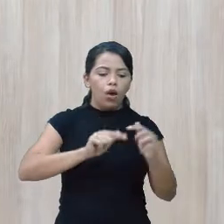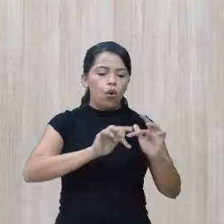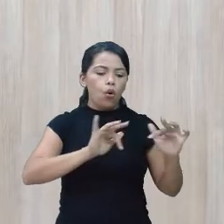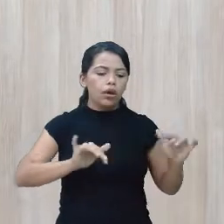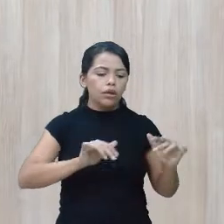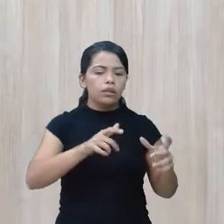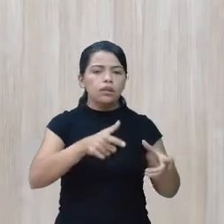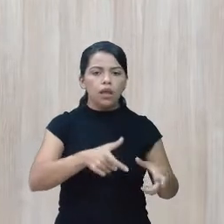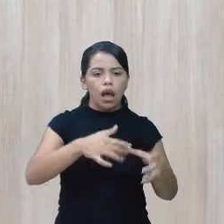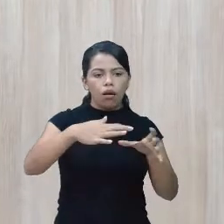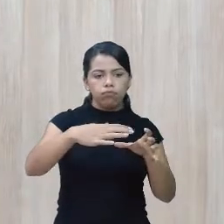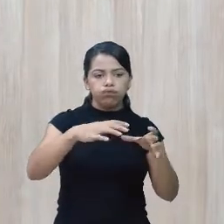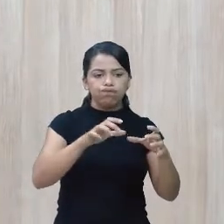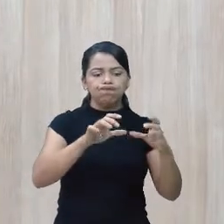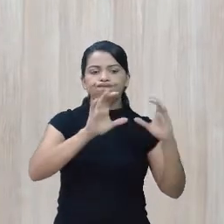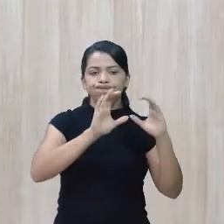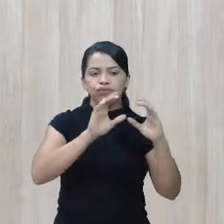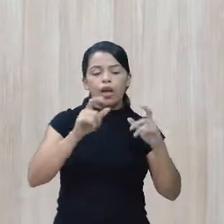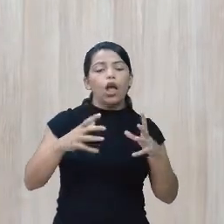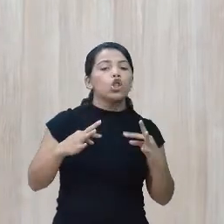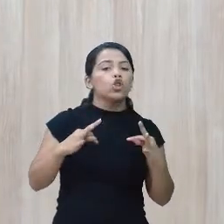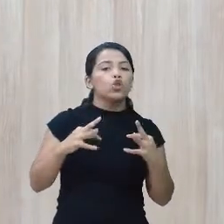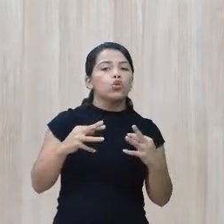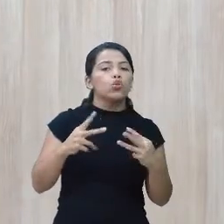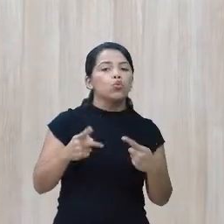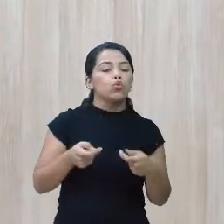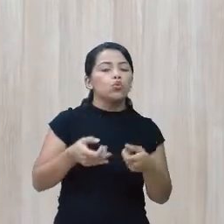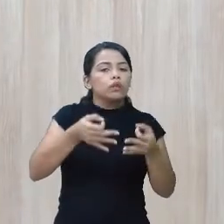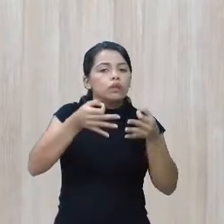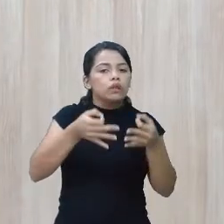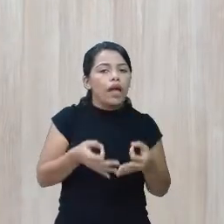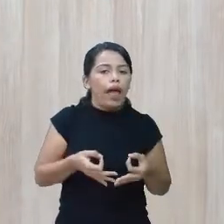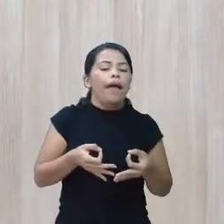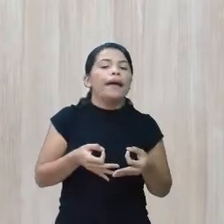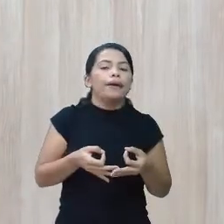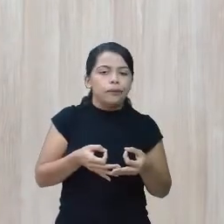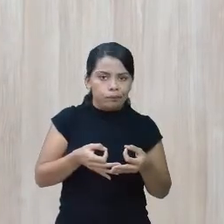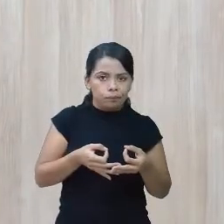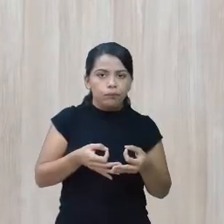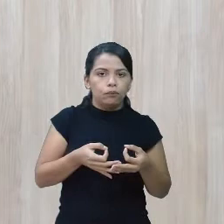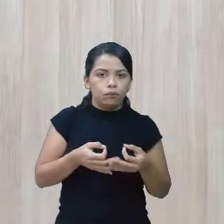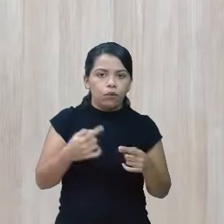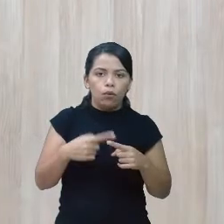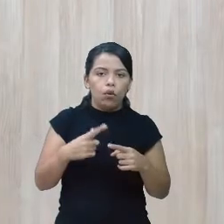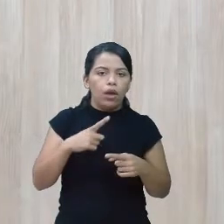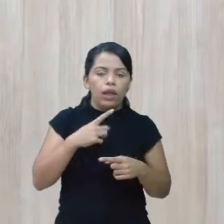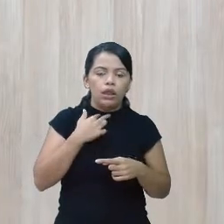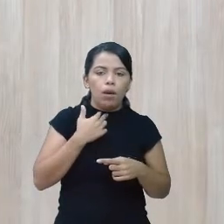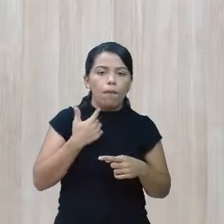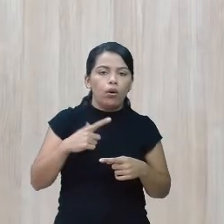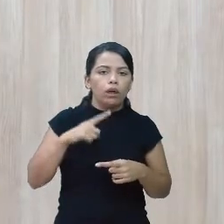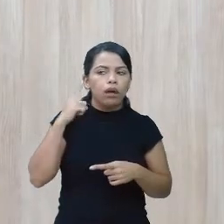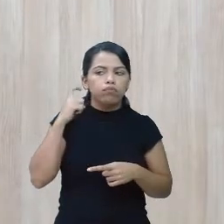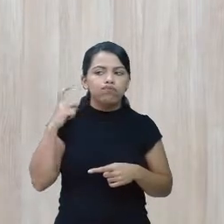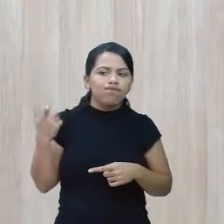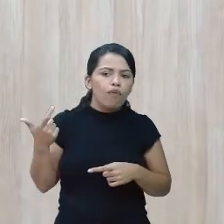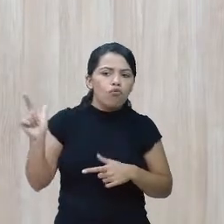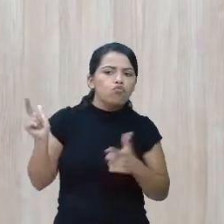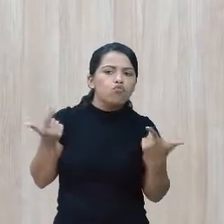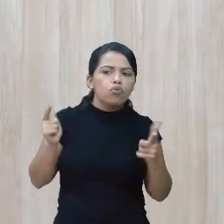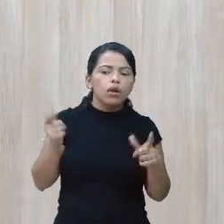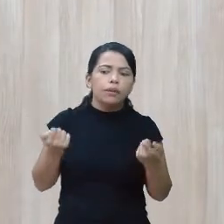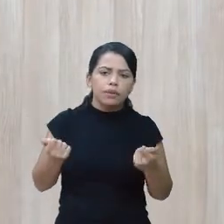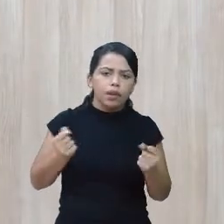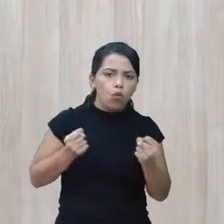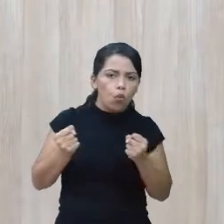não quer, ruídos do ambiente. Então, tudo isso é difícil. Realmente, o controle do som e